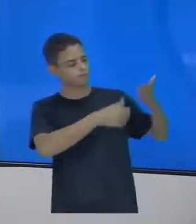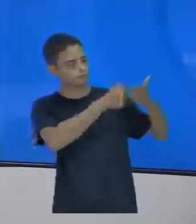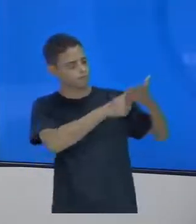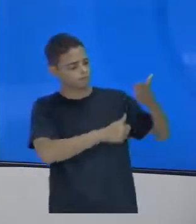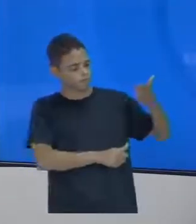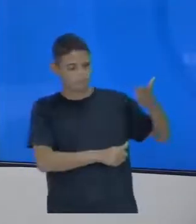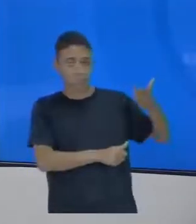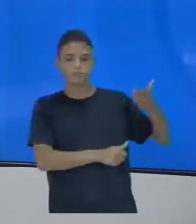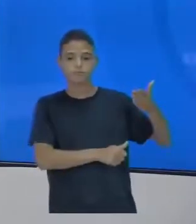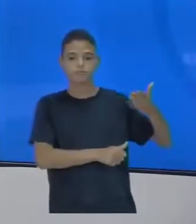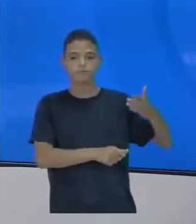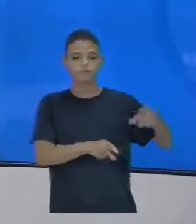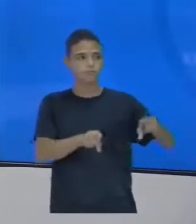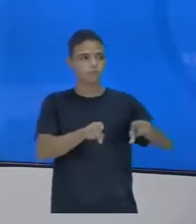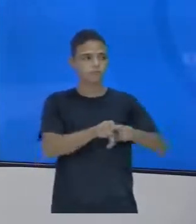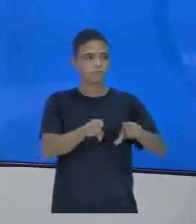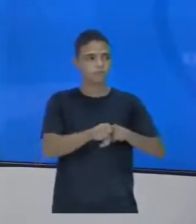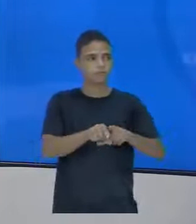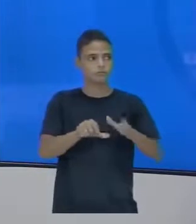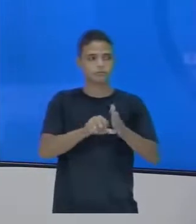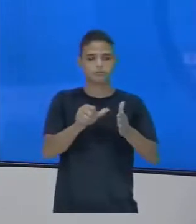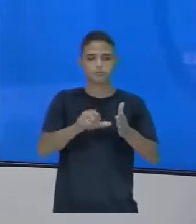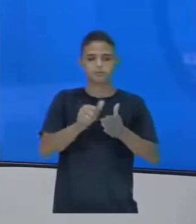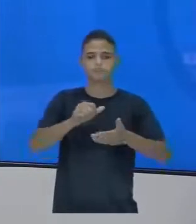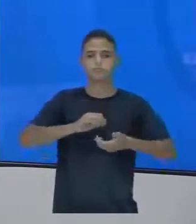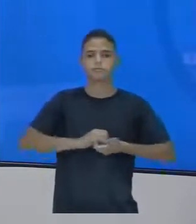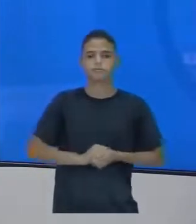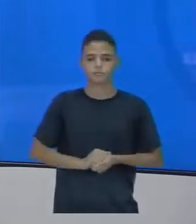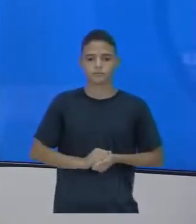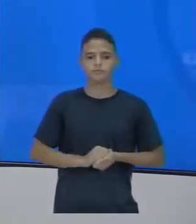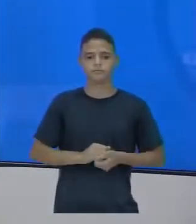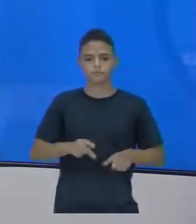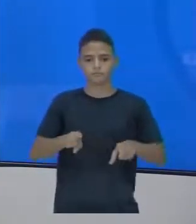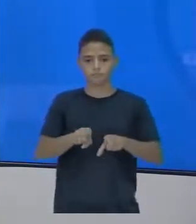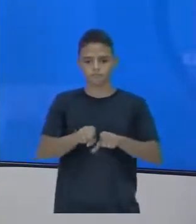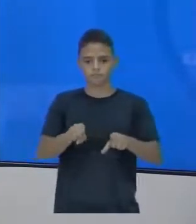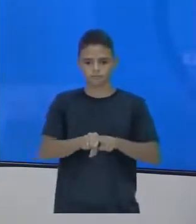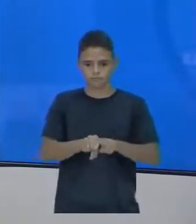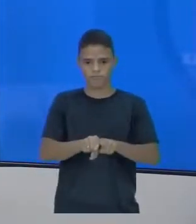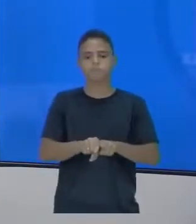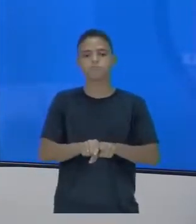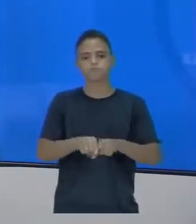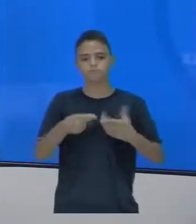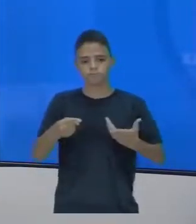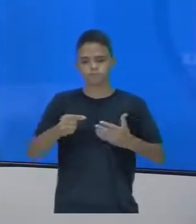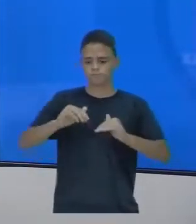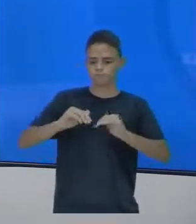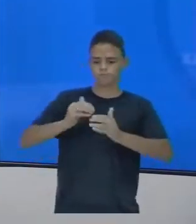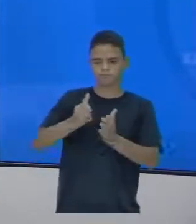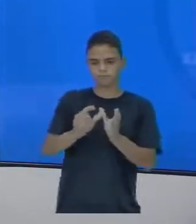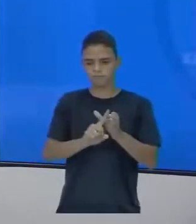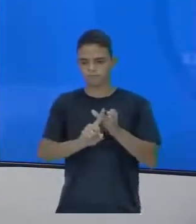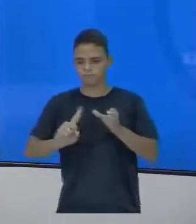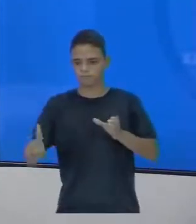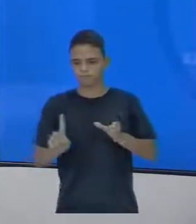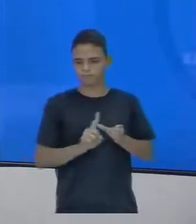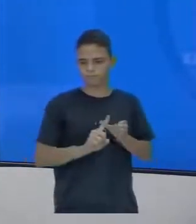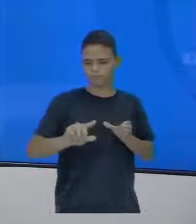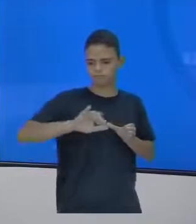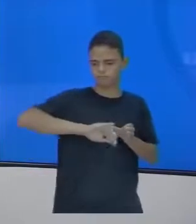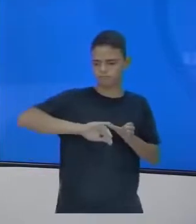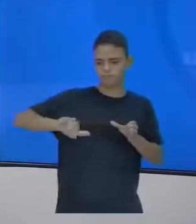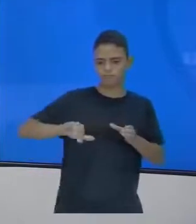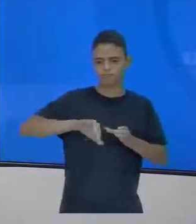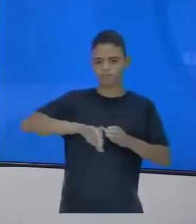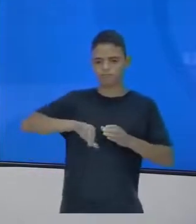acesso, primeiro vamos lembrar que o Enem não é uma prova de exclusão. Ou seja, a ideia não é excluir